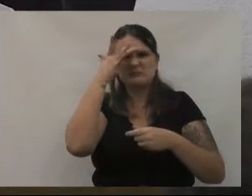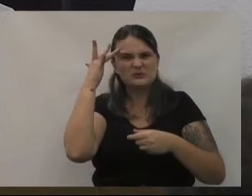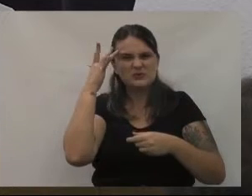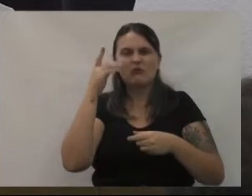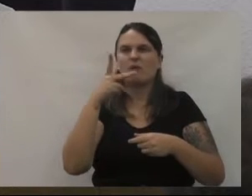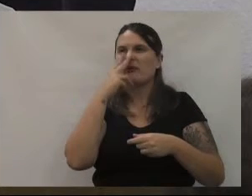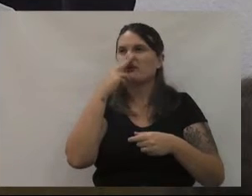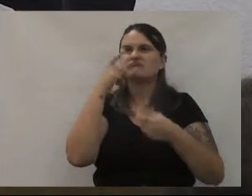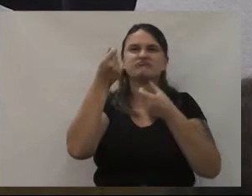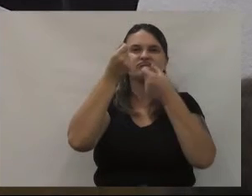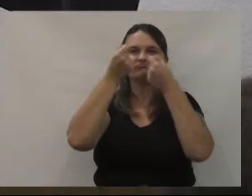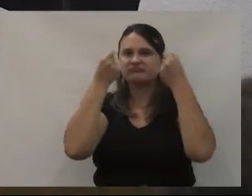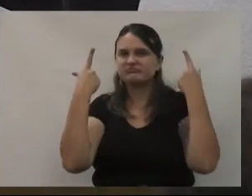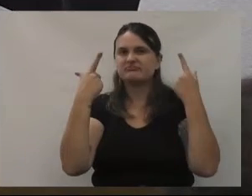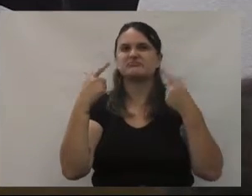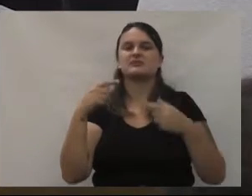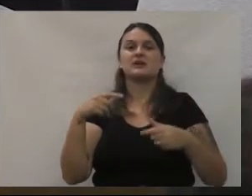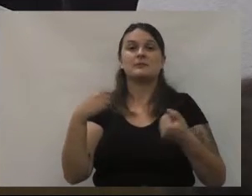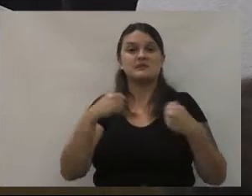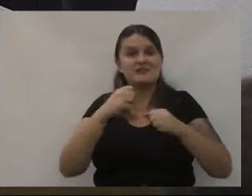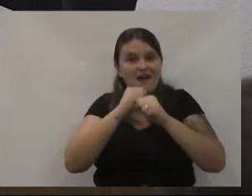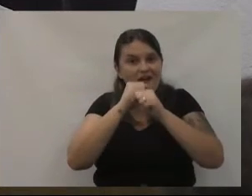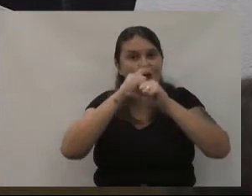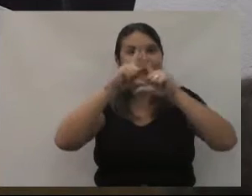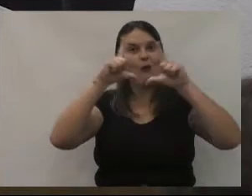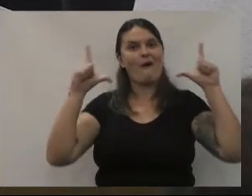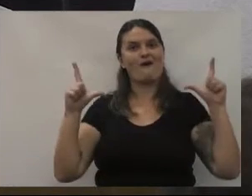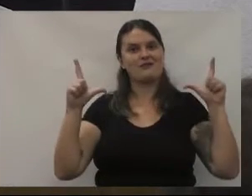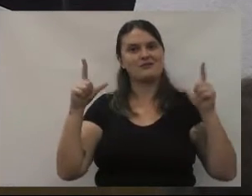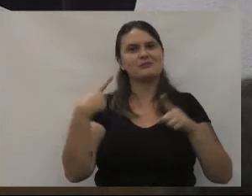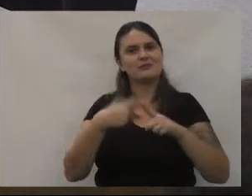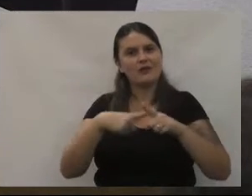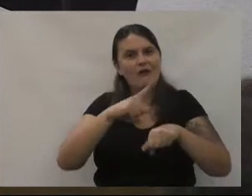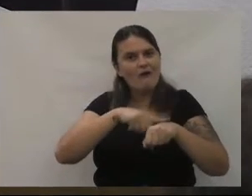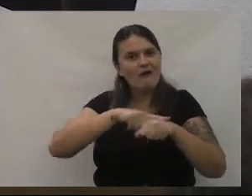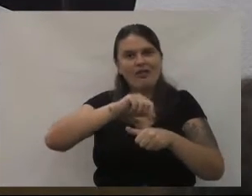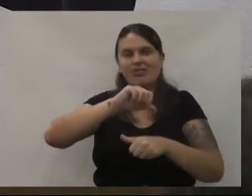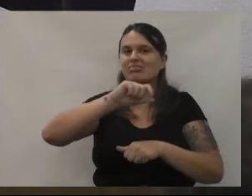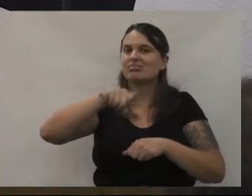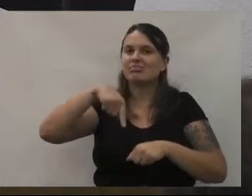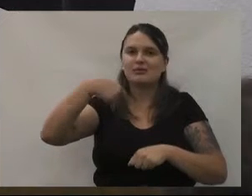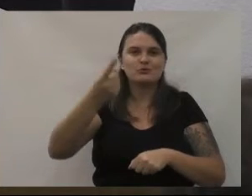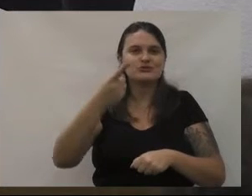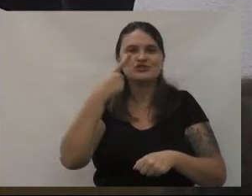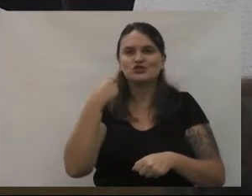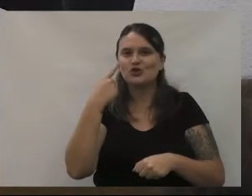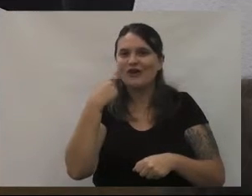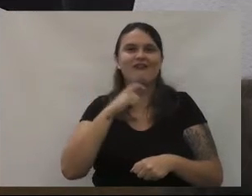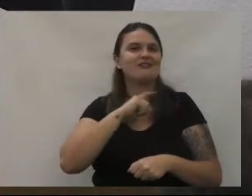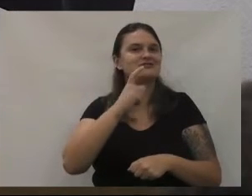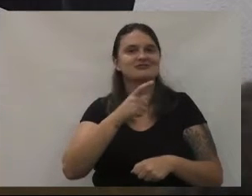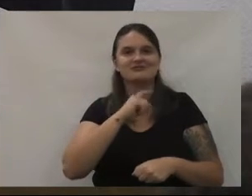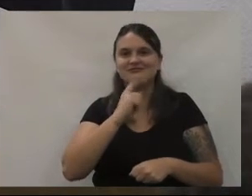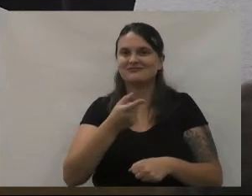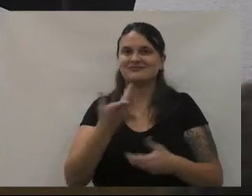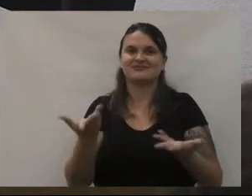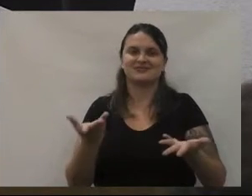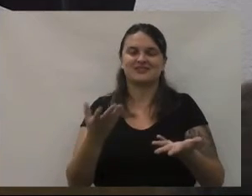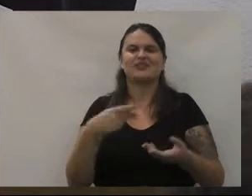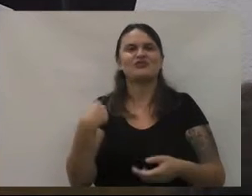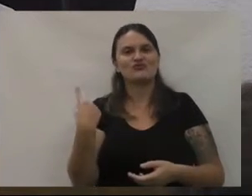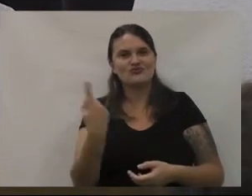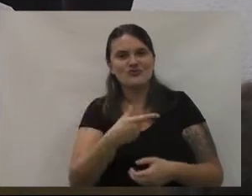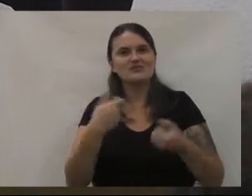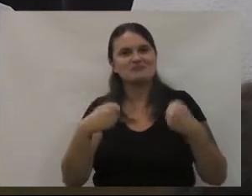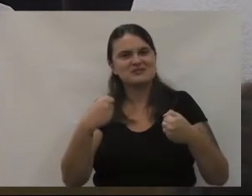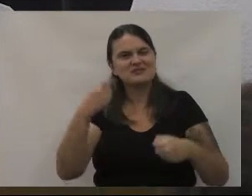teríamos que nos acordar, porque depois não adianta chorar sobre o leite derramado. Nós temos